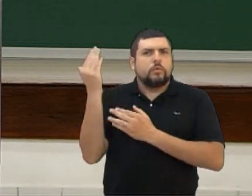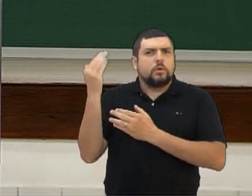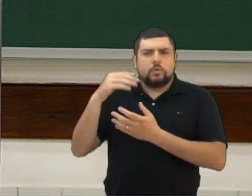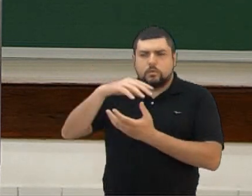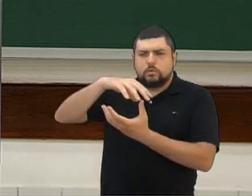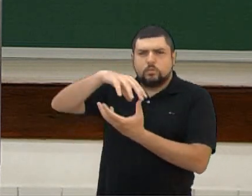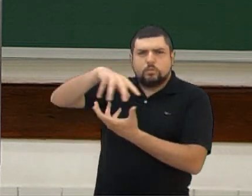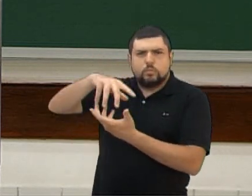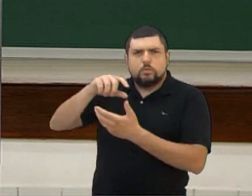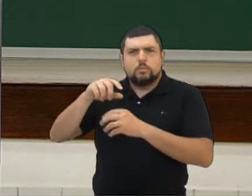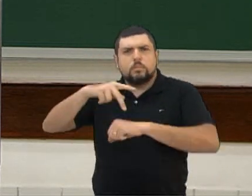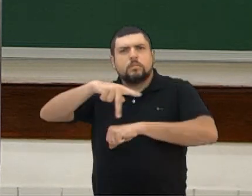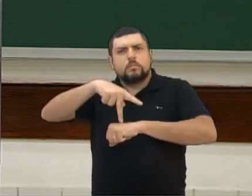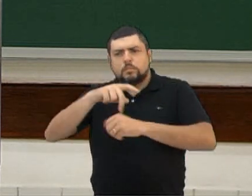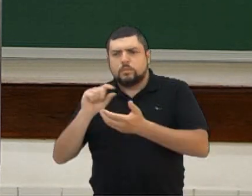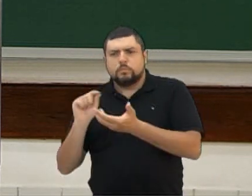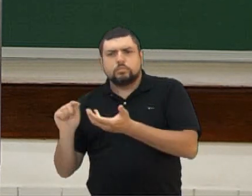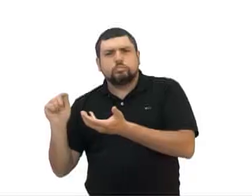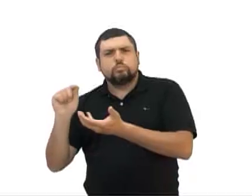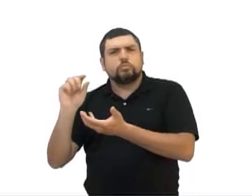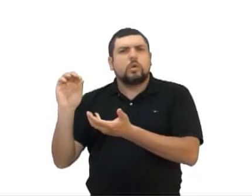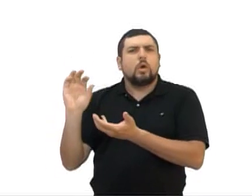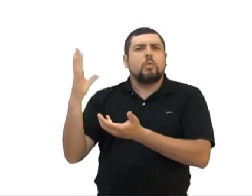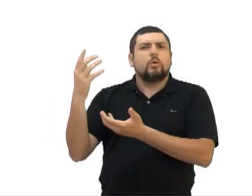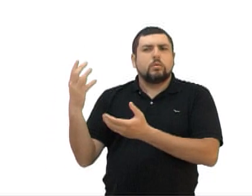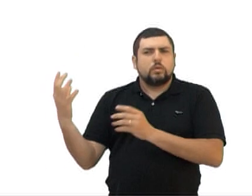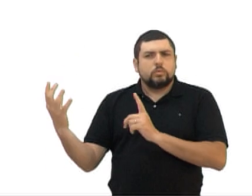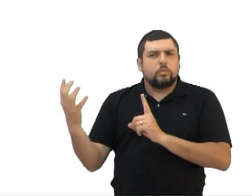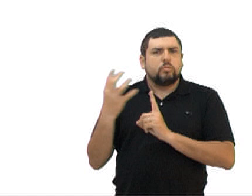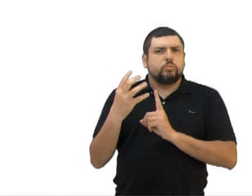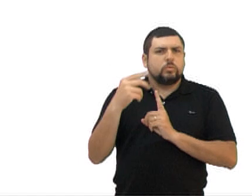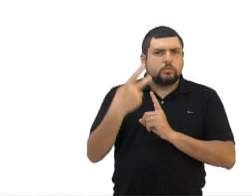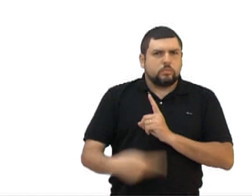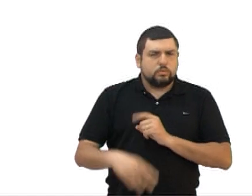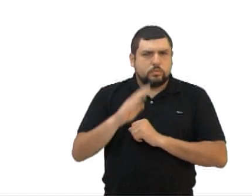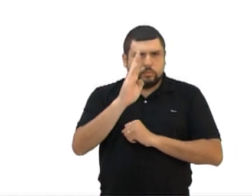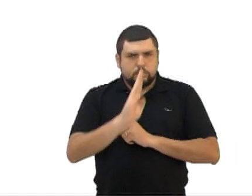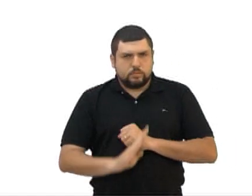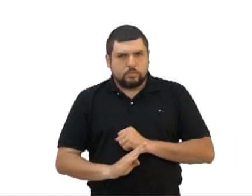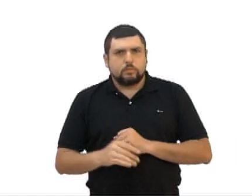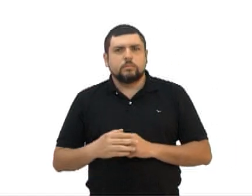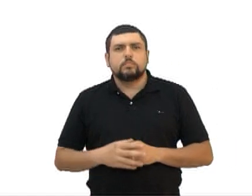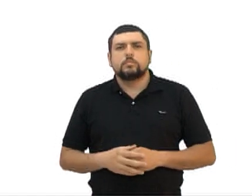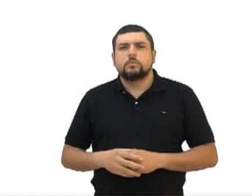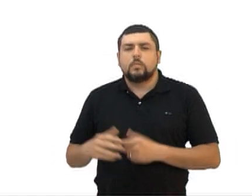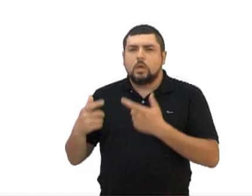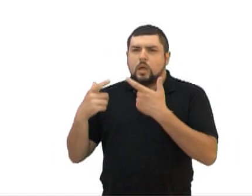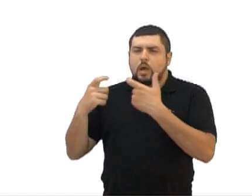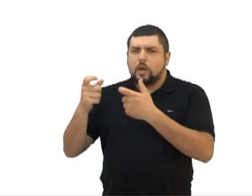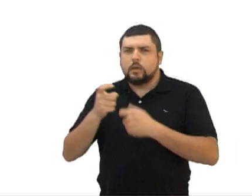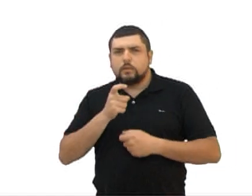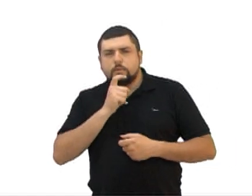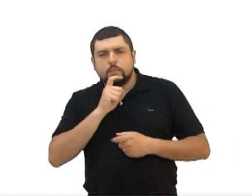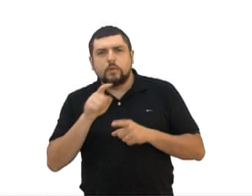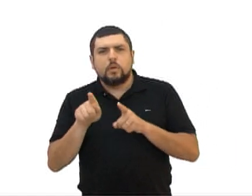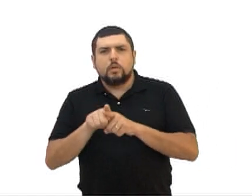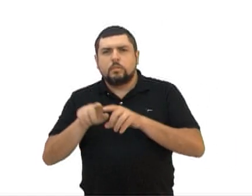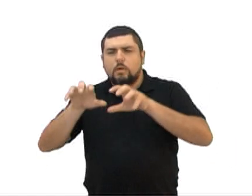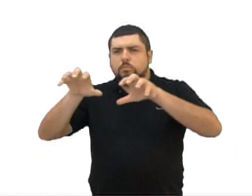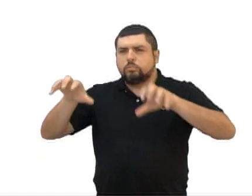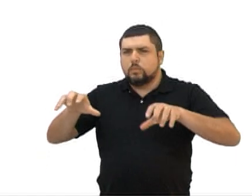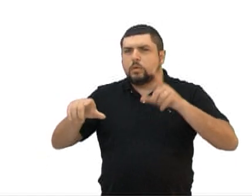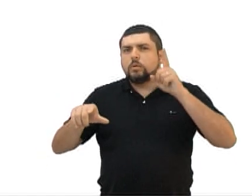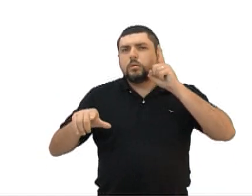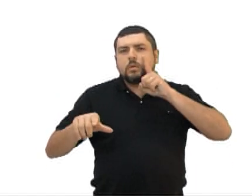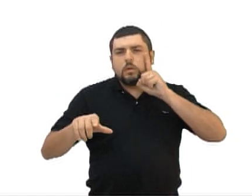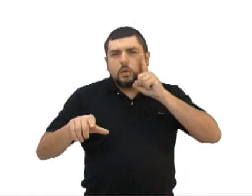o período desse governo no país. Contexto global, Guerra Fria e polarização Estados Unidos-União